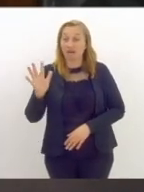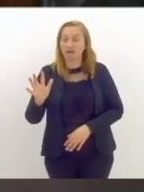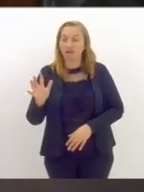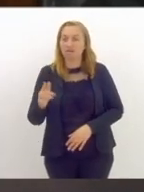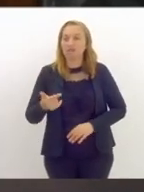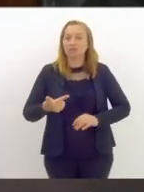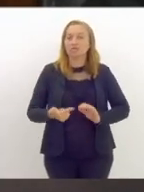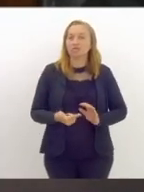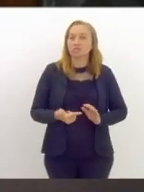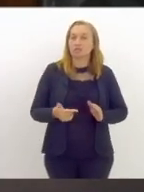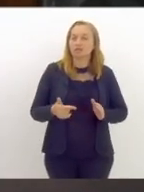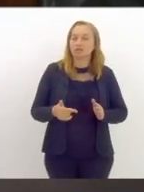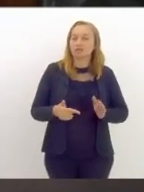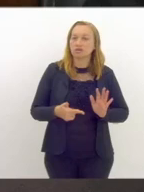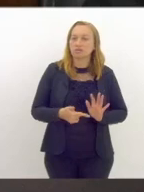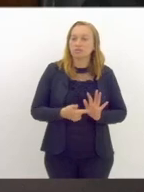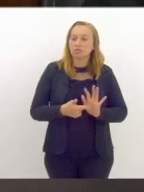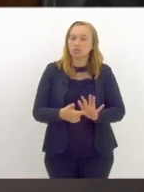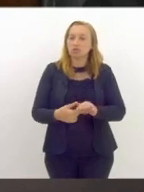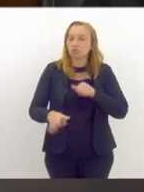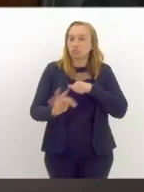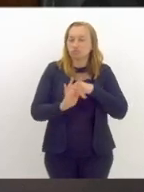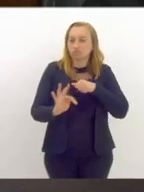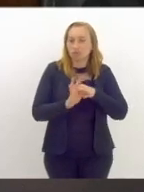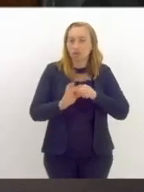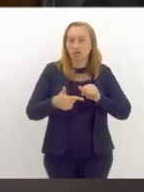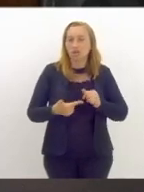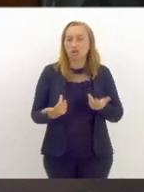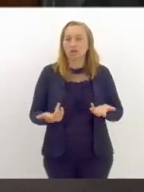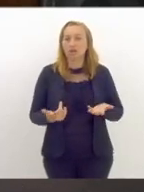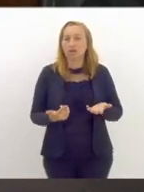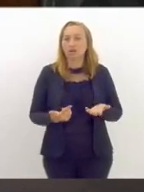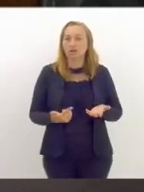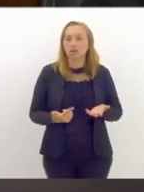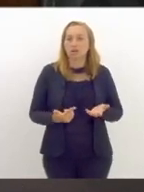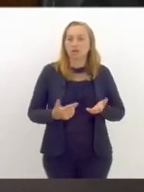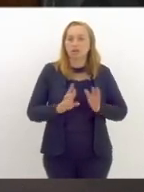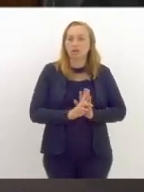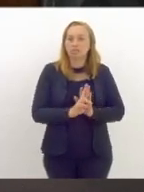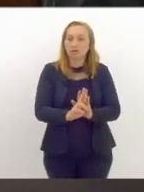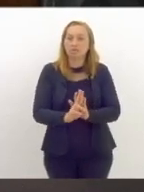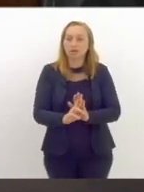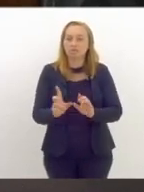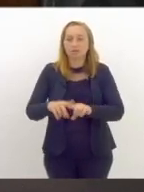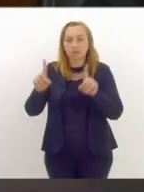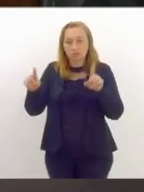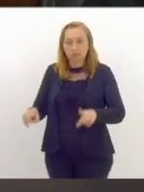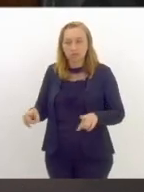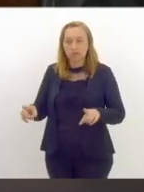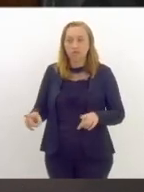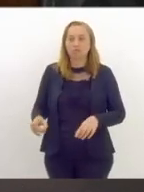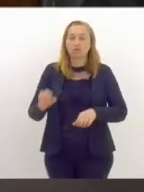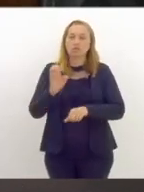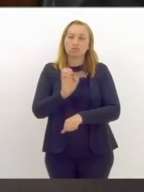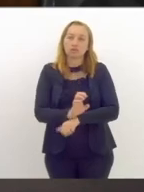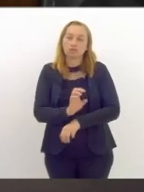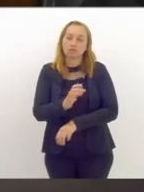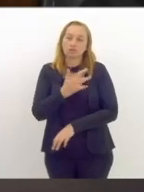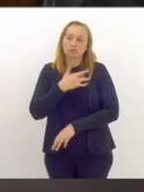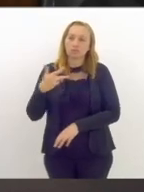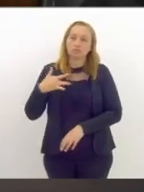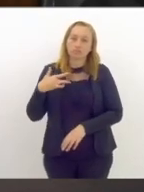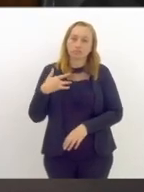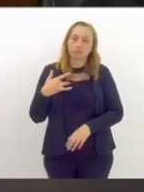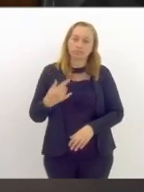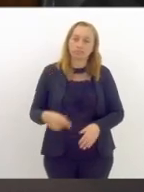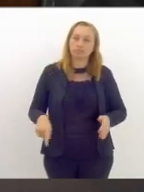trouxe isso com muita técnica, representando os servidores da Secretaria de Estado de Saúde, que são nossos